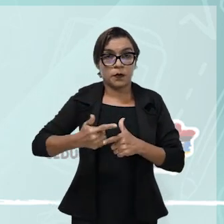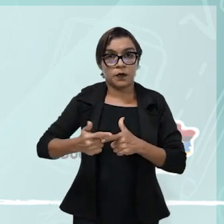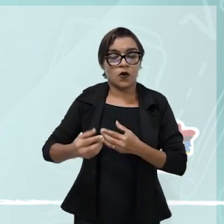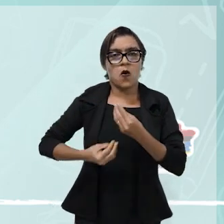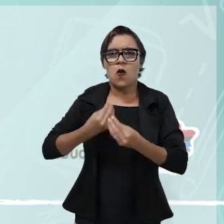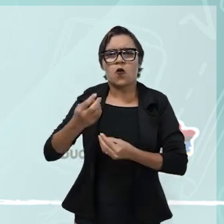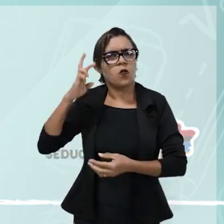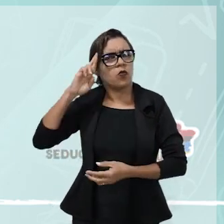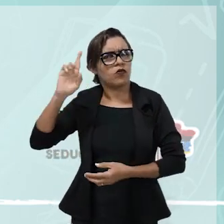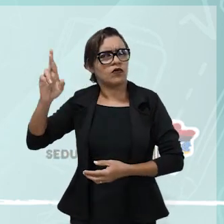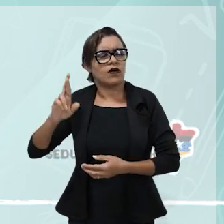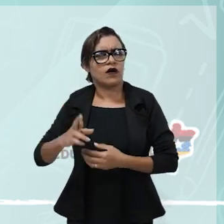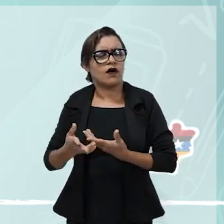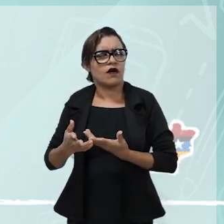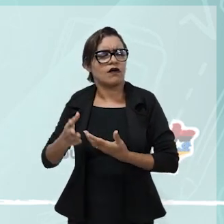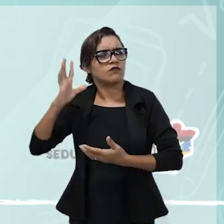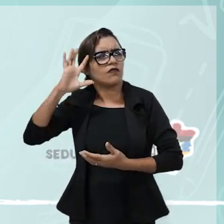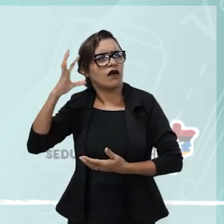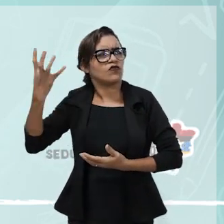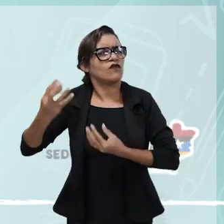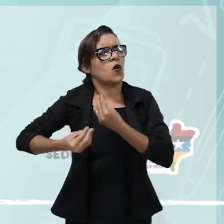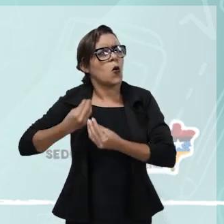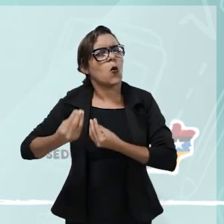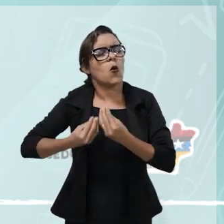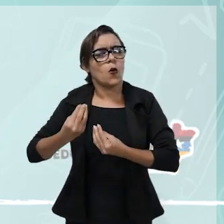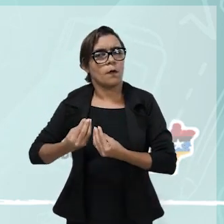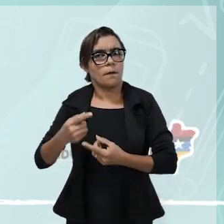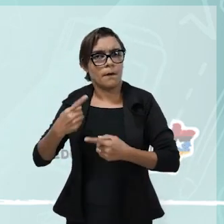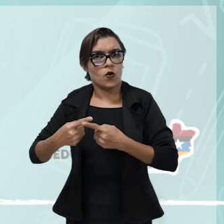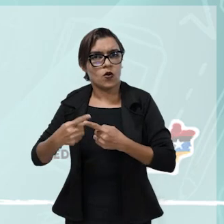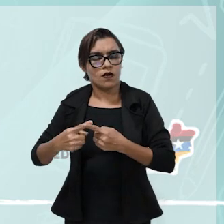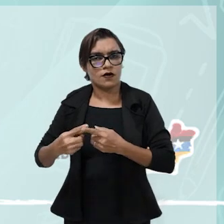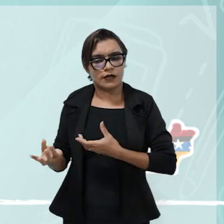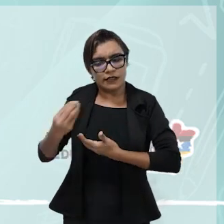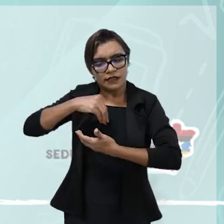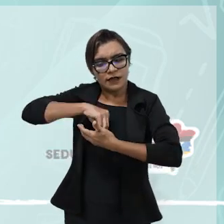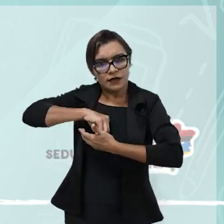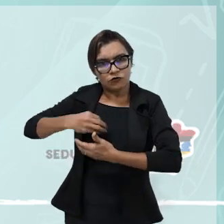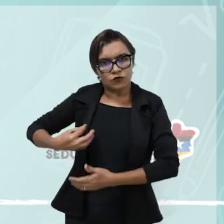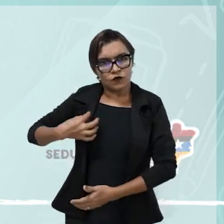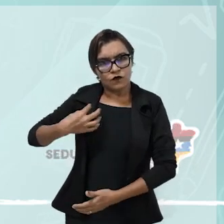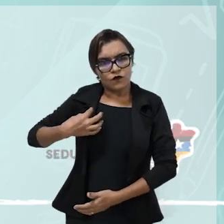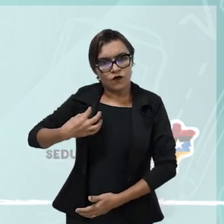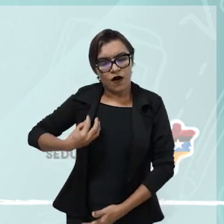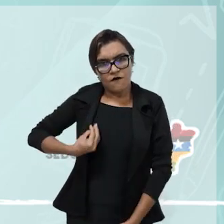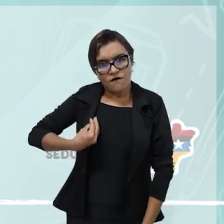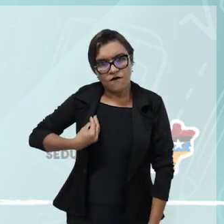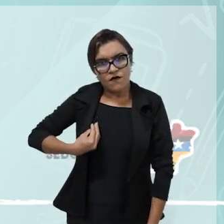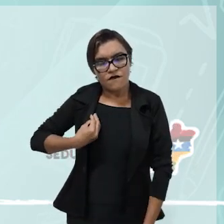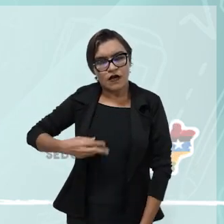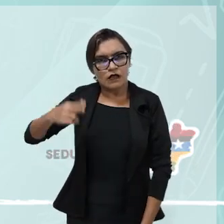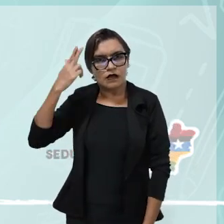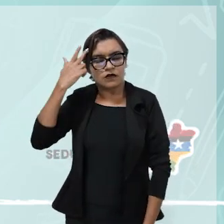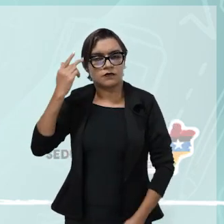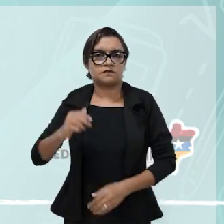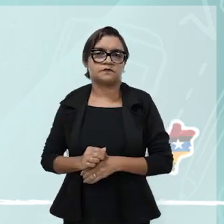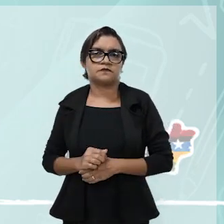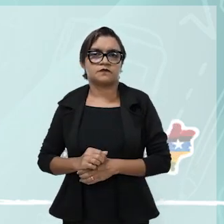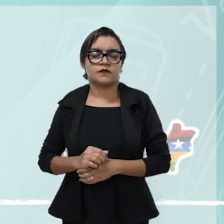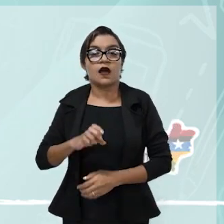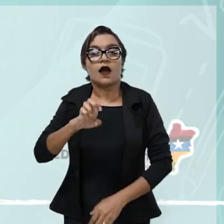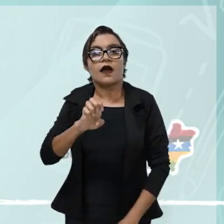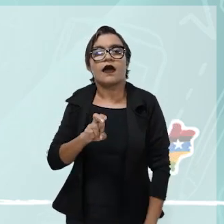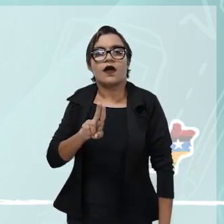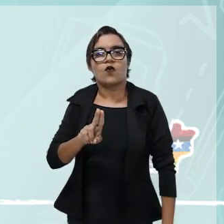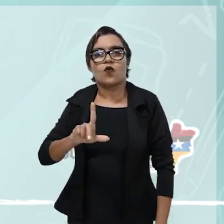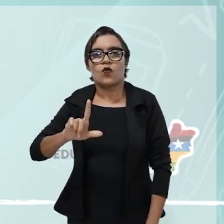há solução, uma vez que essa é a sua natureza. Gente, vamos lembrar, quem é o eu lírico? O eu lírico é aquele que dá a